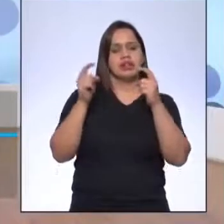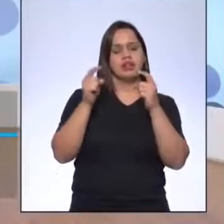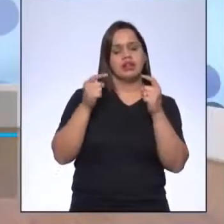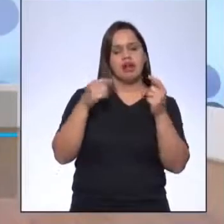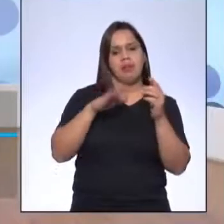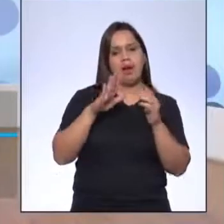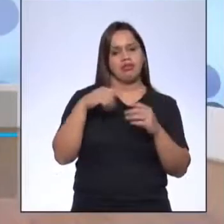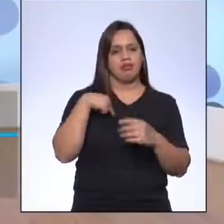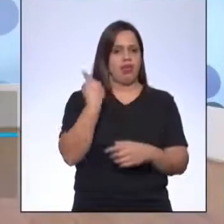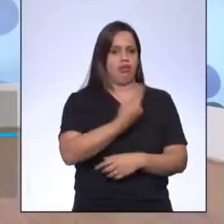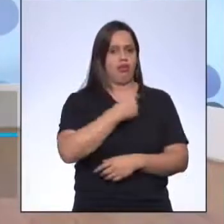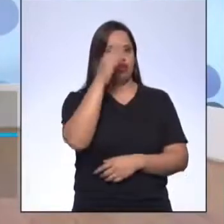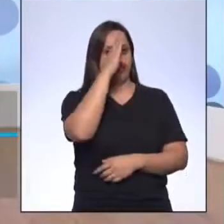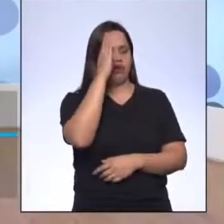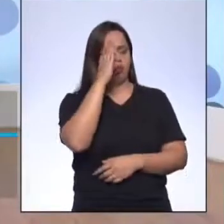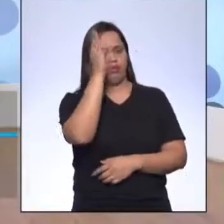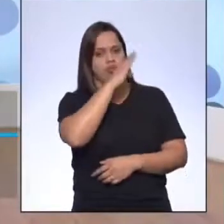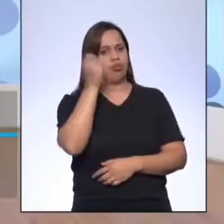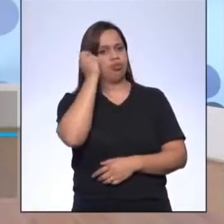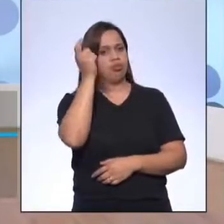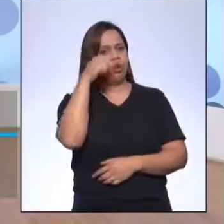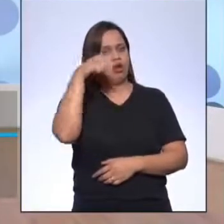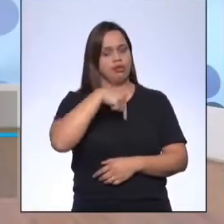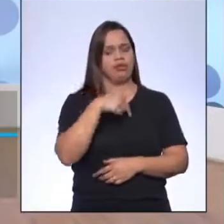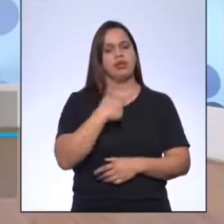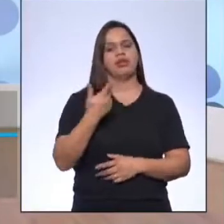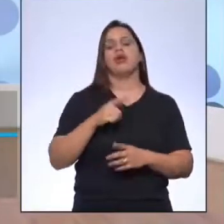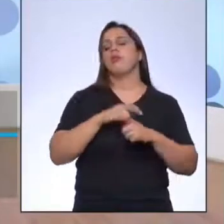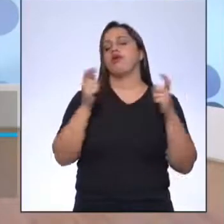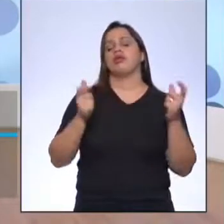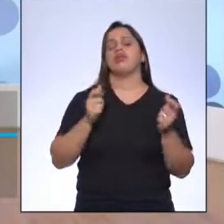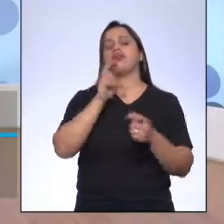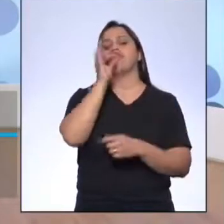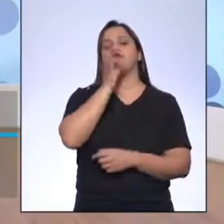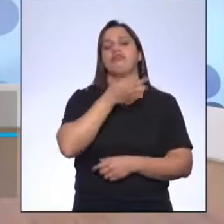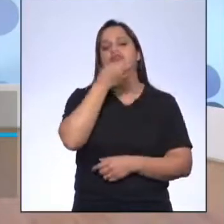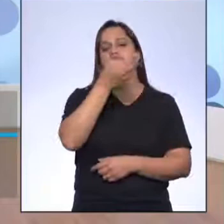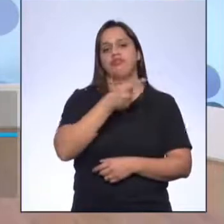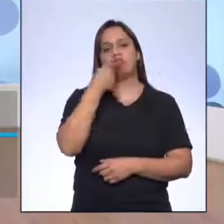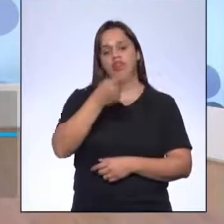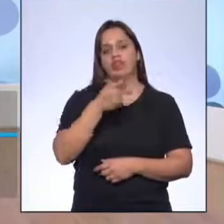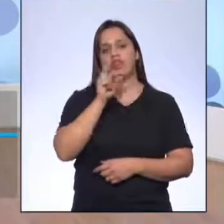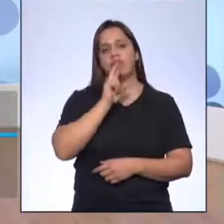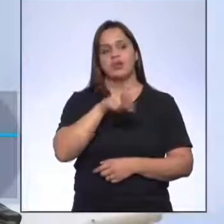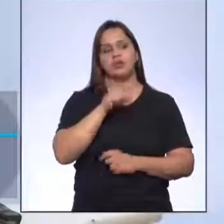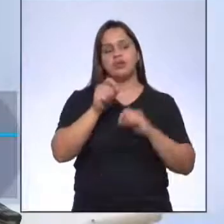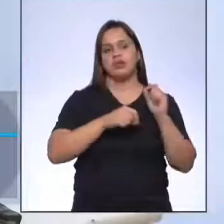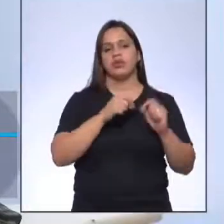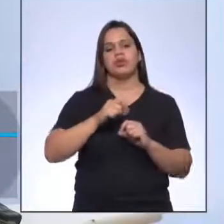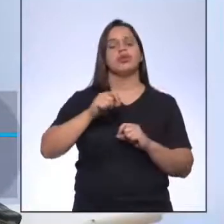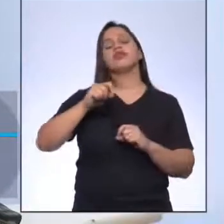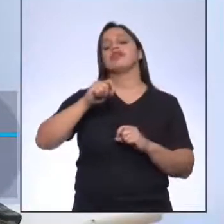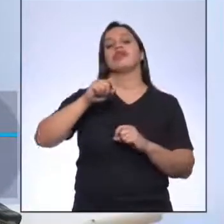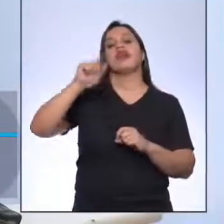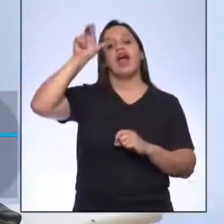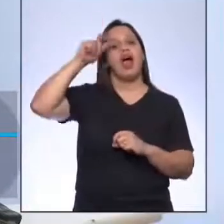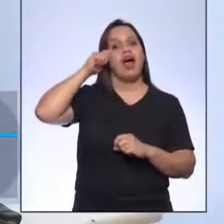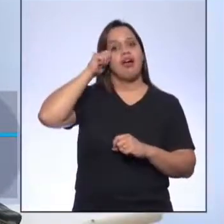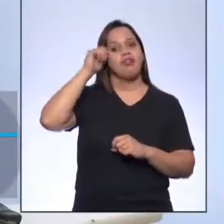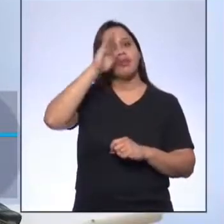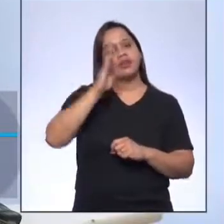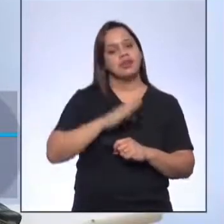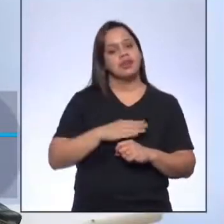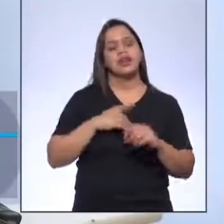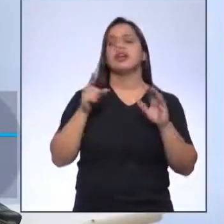já conhece mais, né? A grande maioria citou afro-brasileira. Professora, e você, se ganhasse um curso agora,